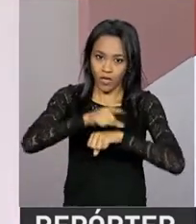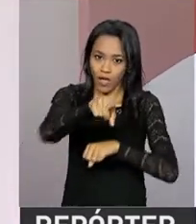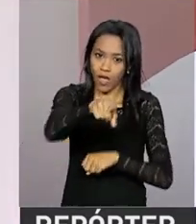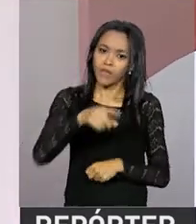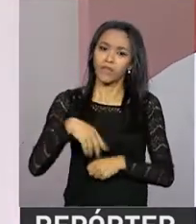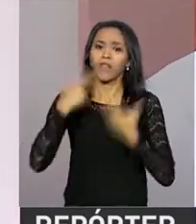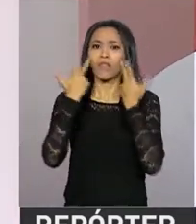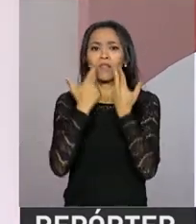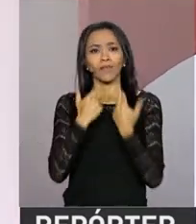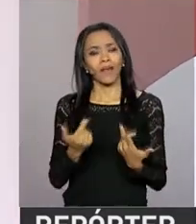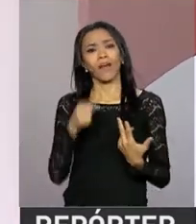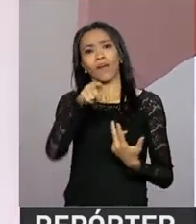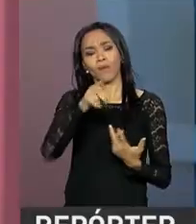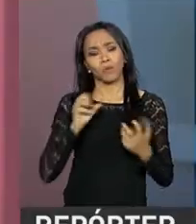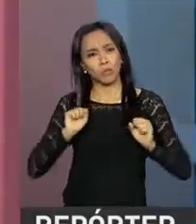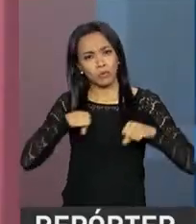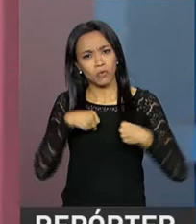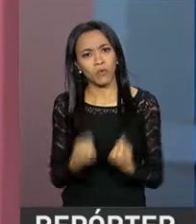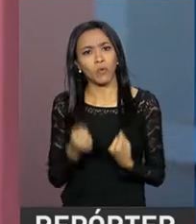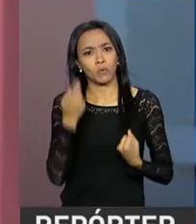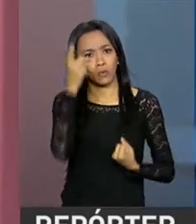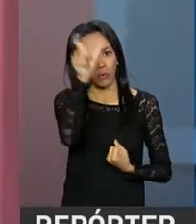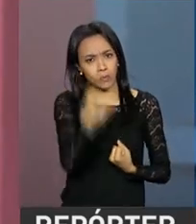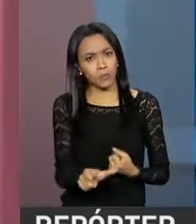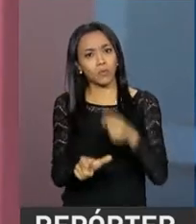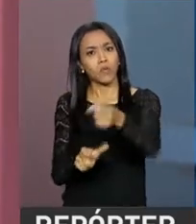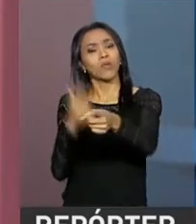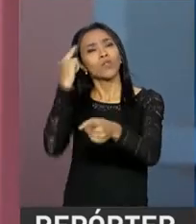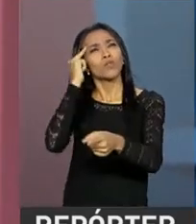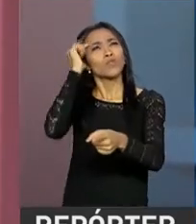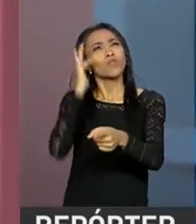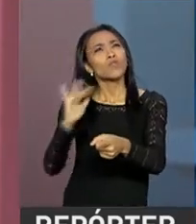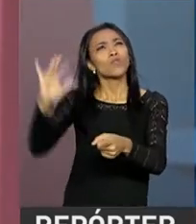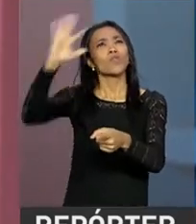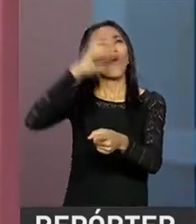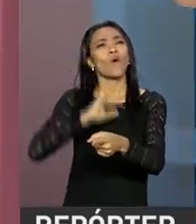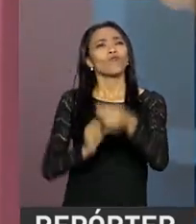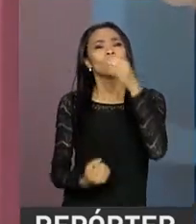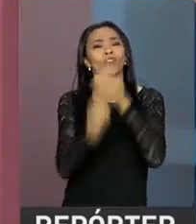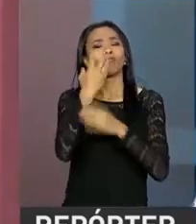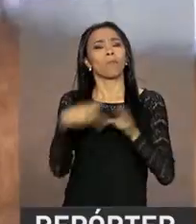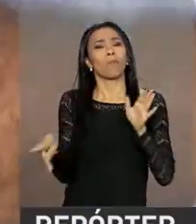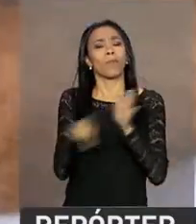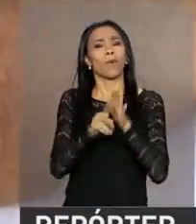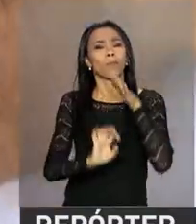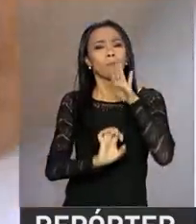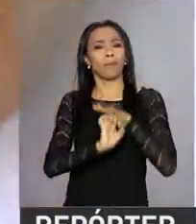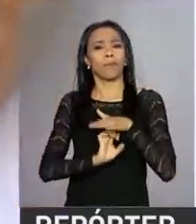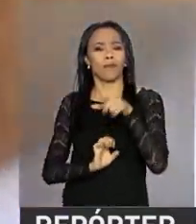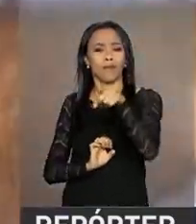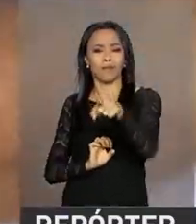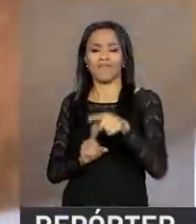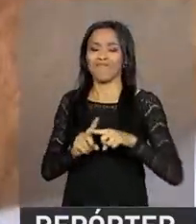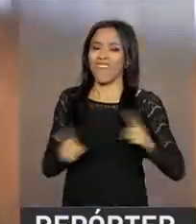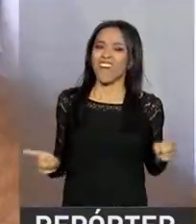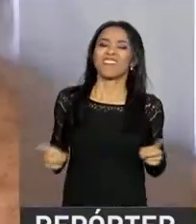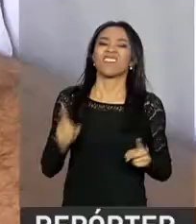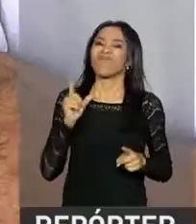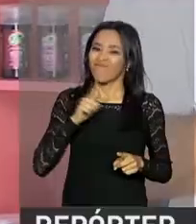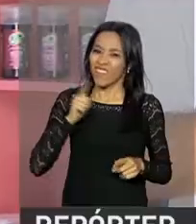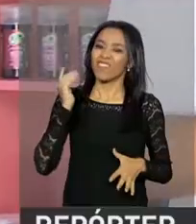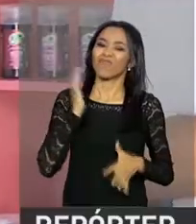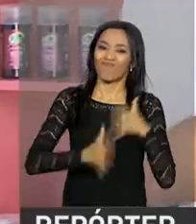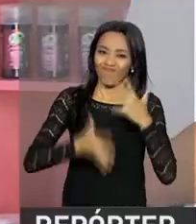caminho natural ao esforço para realizar o sonho de abrir o próprio negócio, mas acabou esbarrando em um